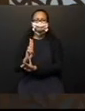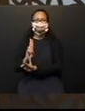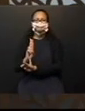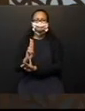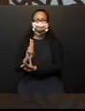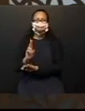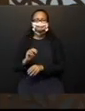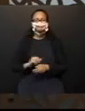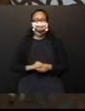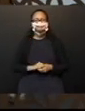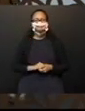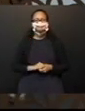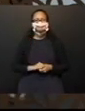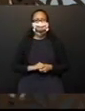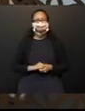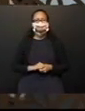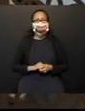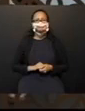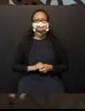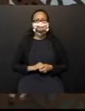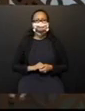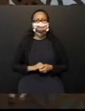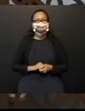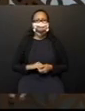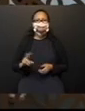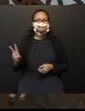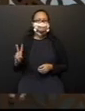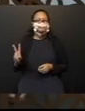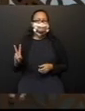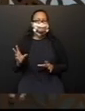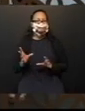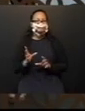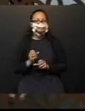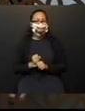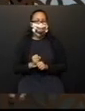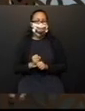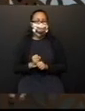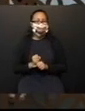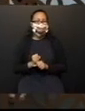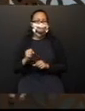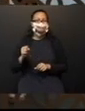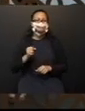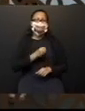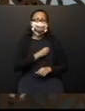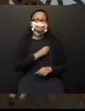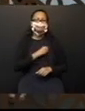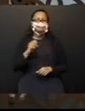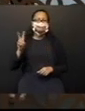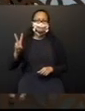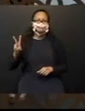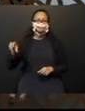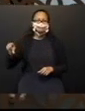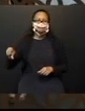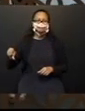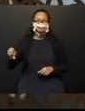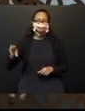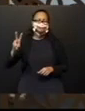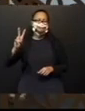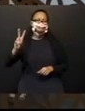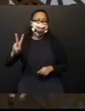nós. E a segunda parcela da soma é o 29, que são 2 barrinhas